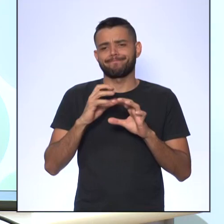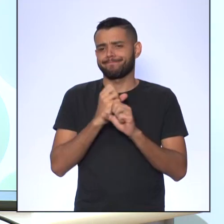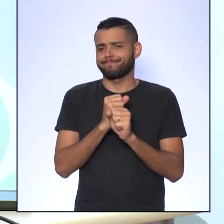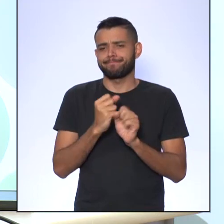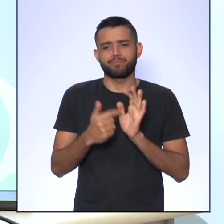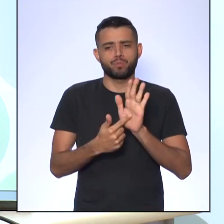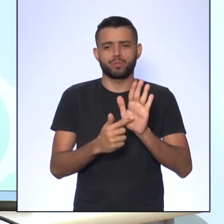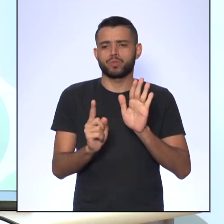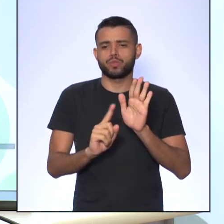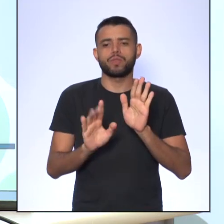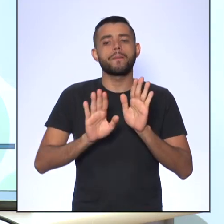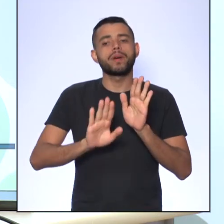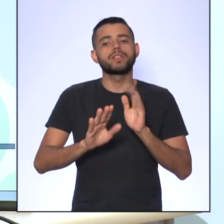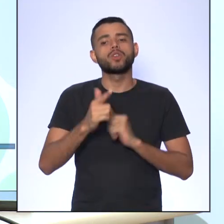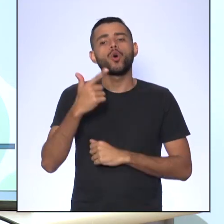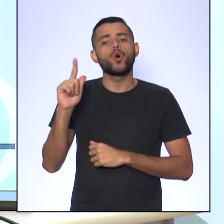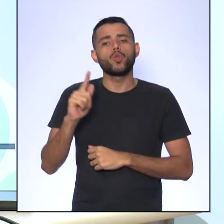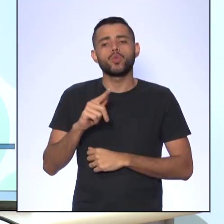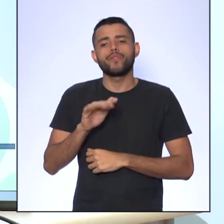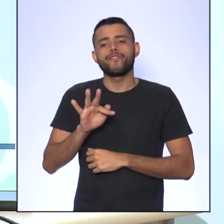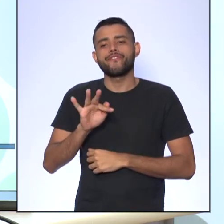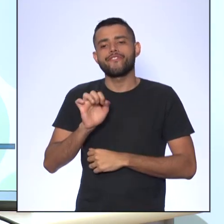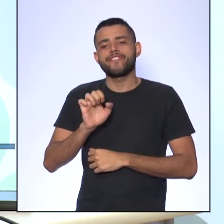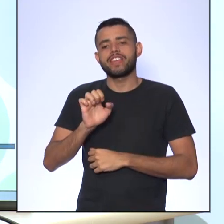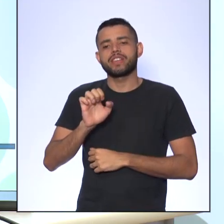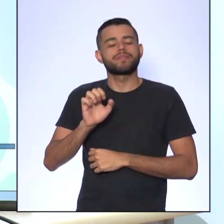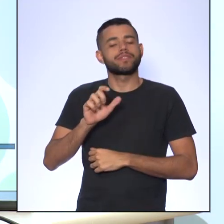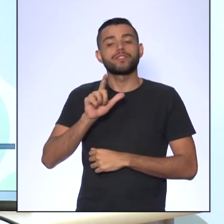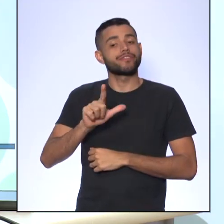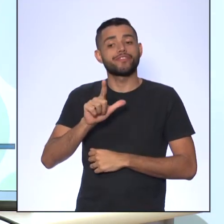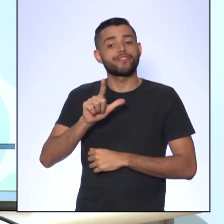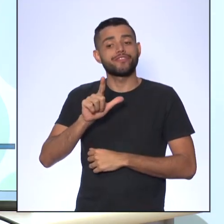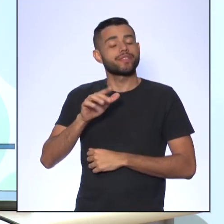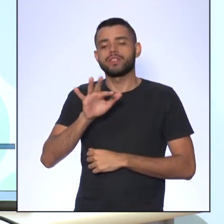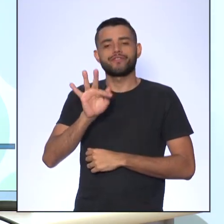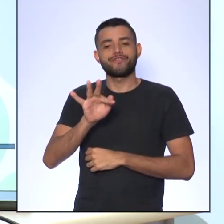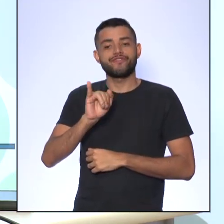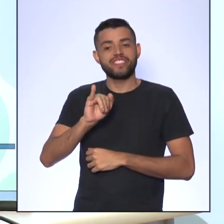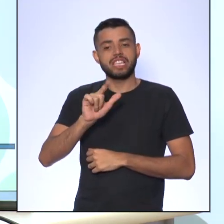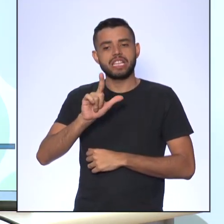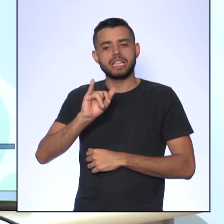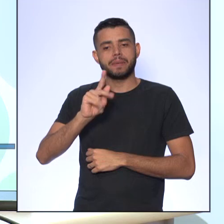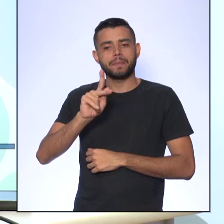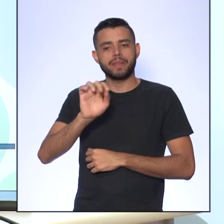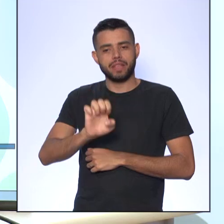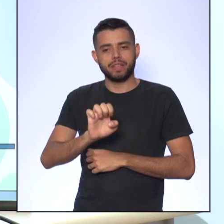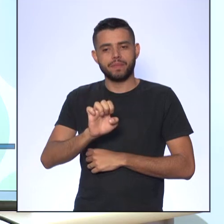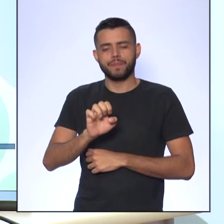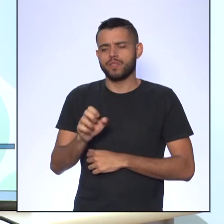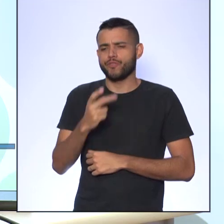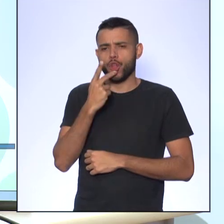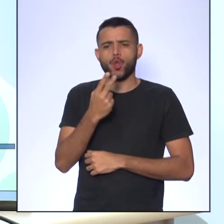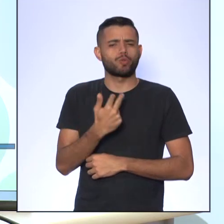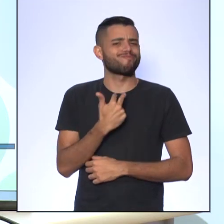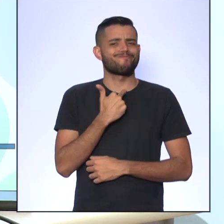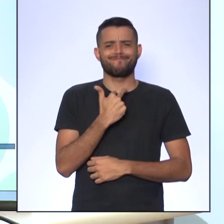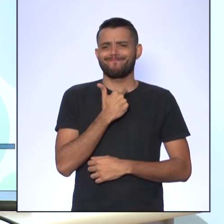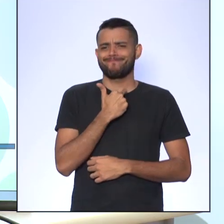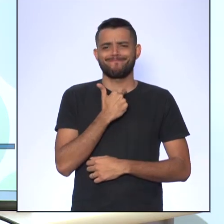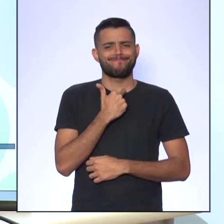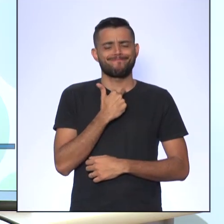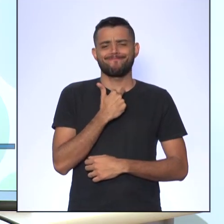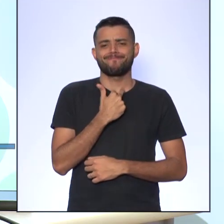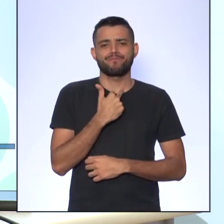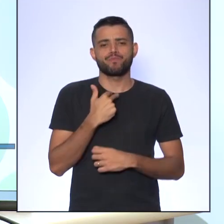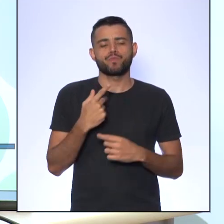Porém, teve o outro Felipe aqui, o Felipe, Com I. com I. Ele falou que não é suficiente, porque